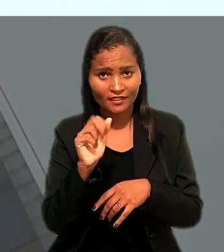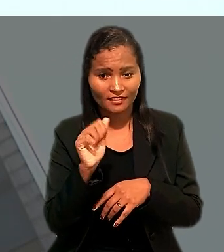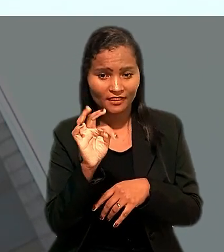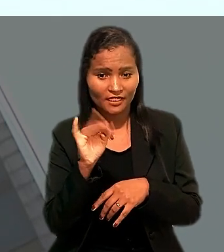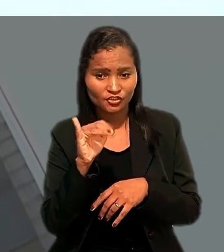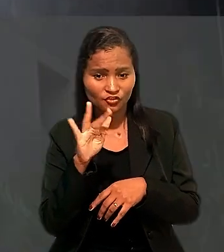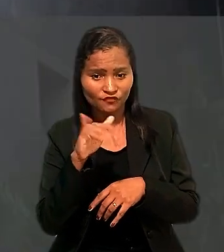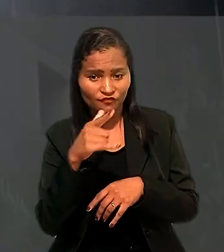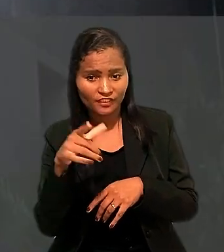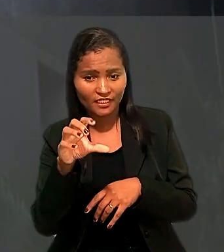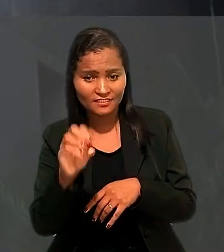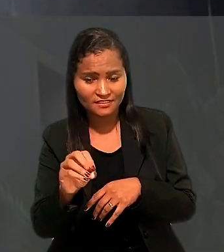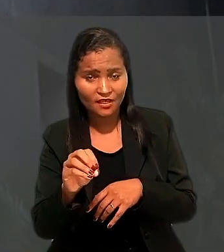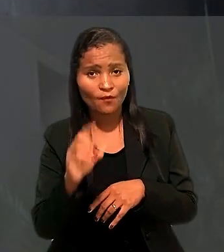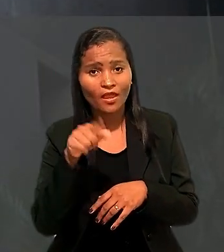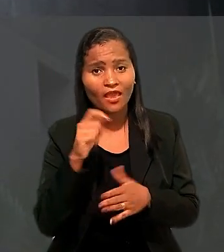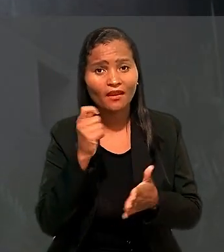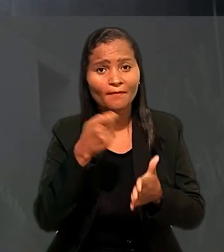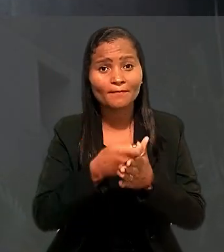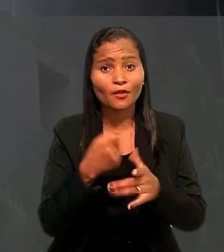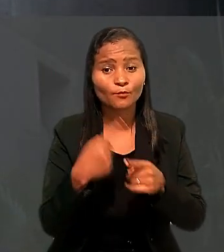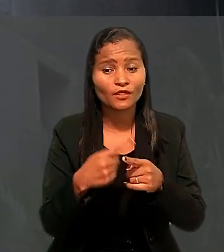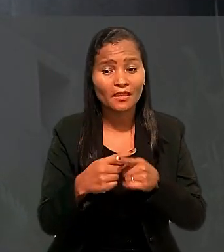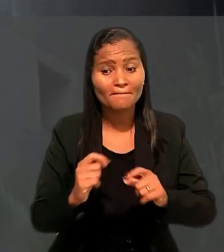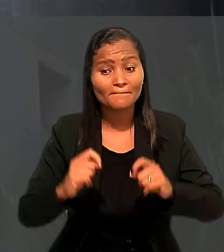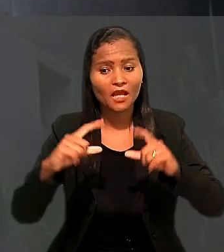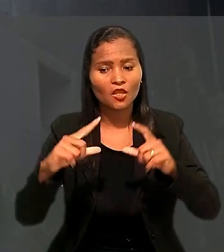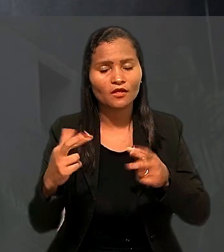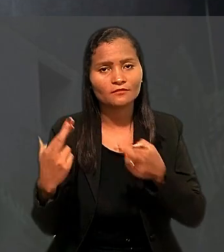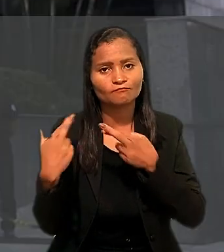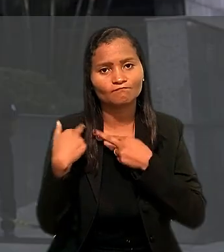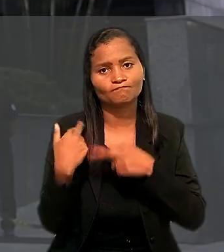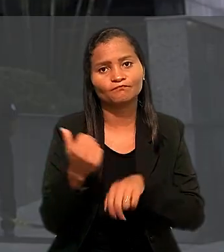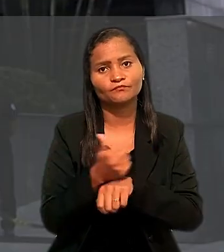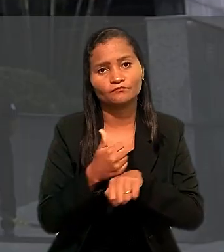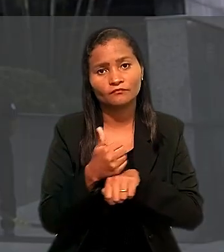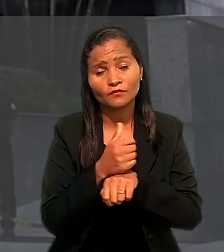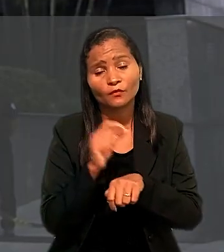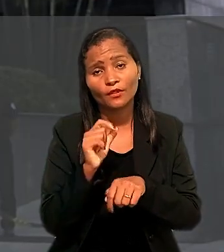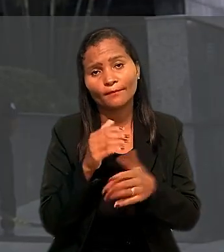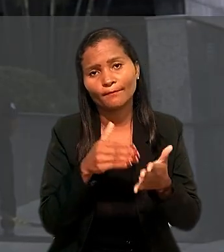de função, era pago em razão da maior responsabilidade do cargo,